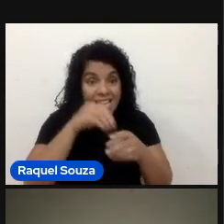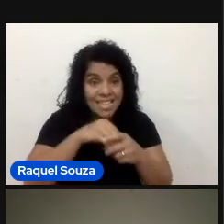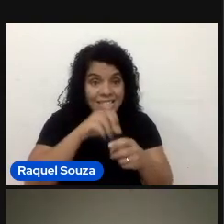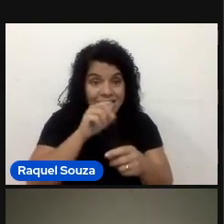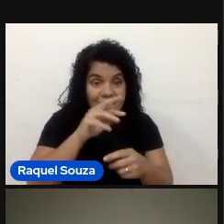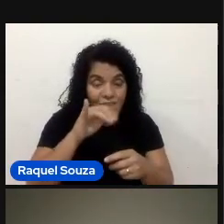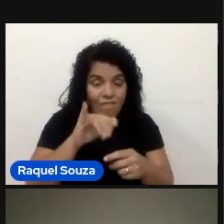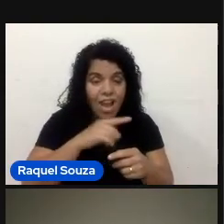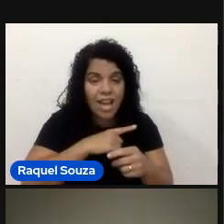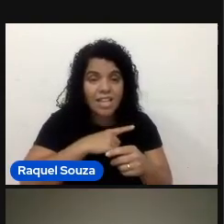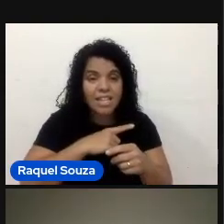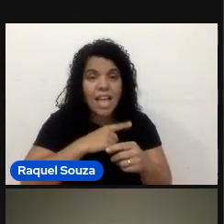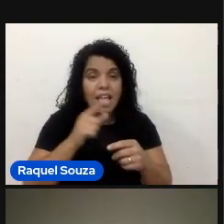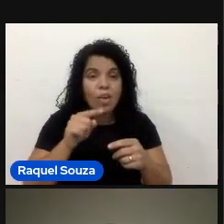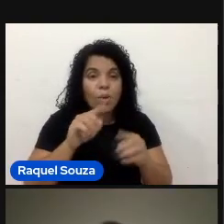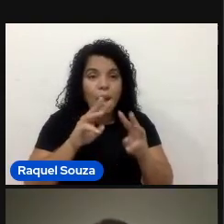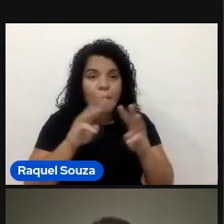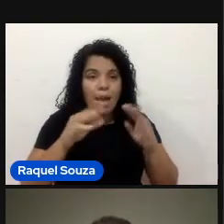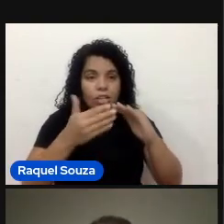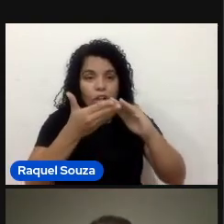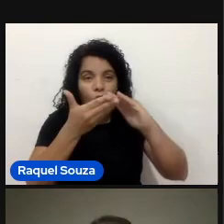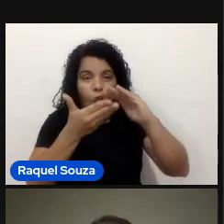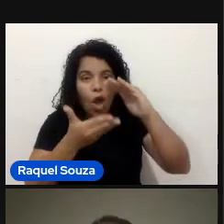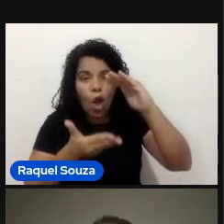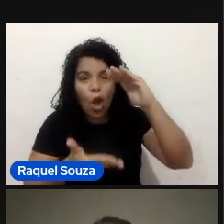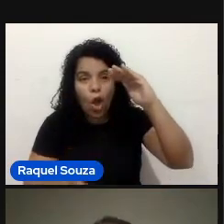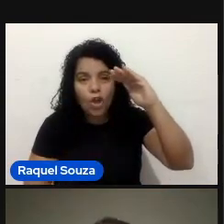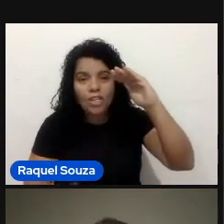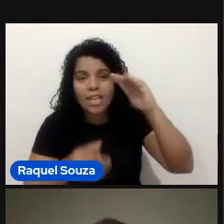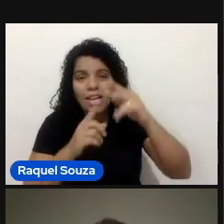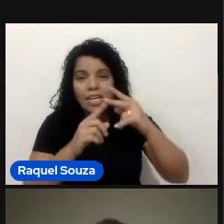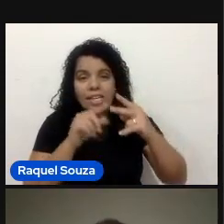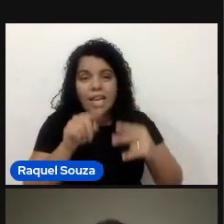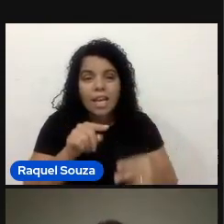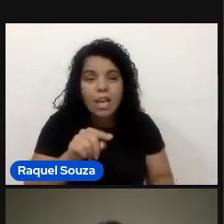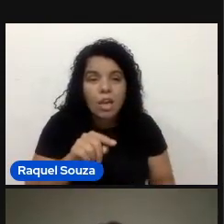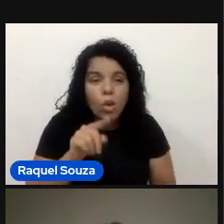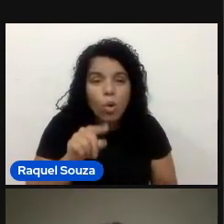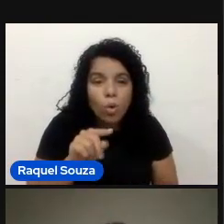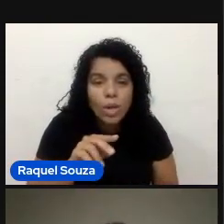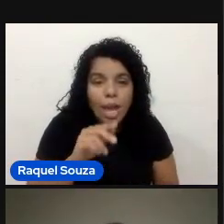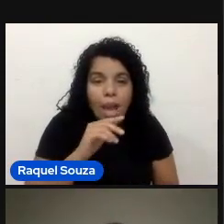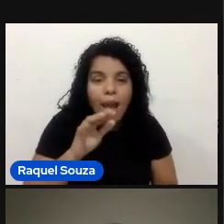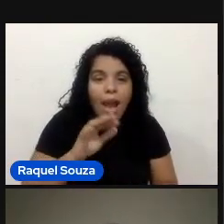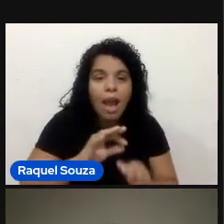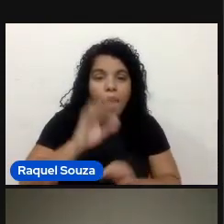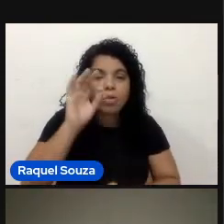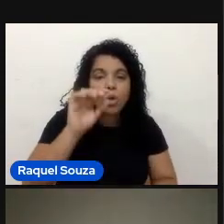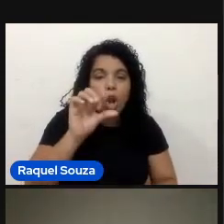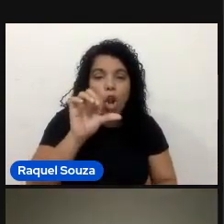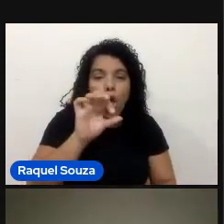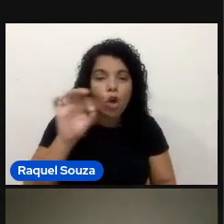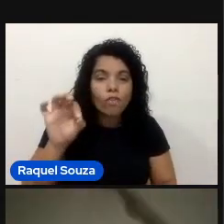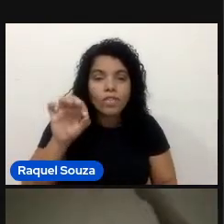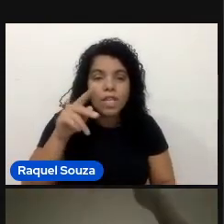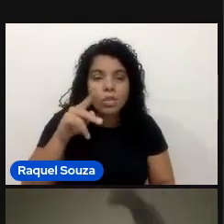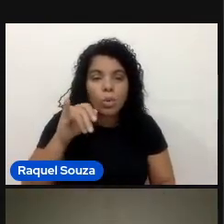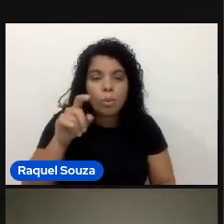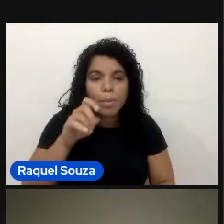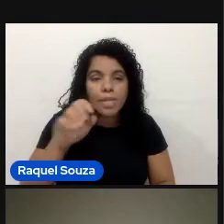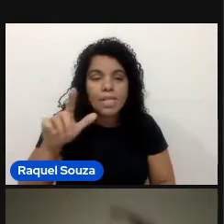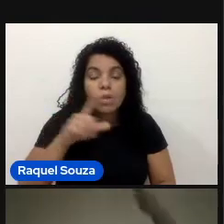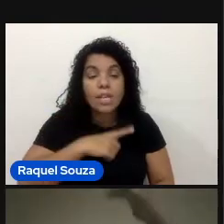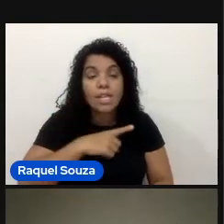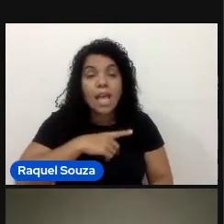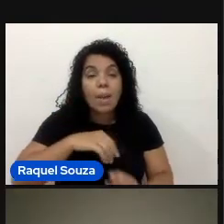muito longa, por exemplo, aqui o height, né? A altura é 900 pixels. Se você tem uma página que é muito